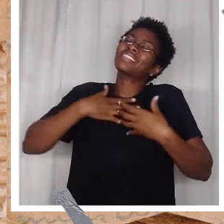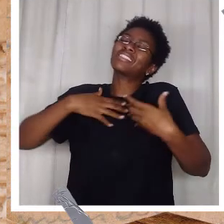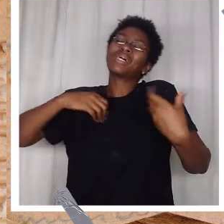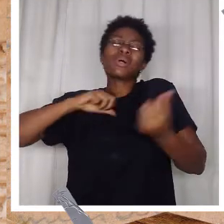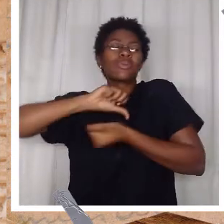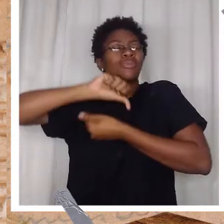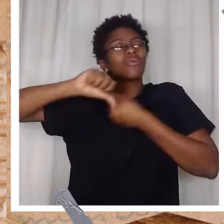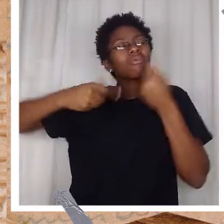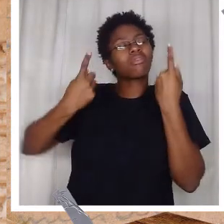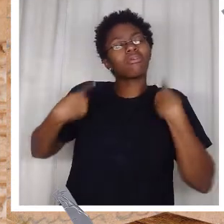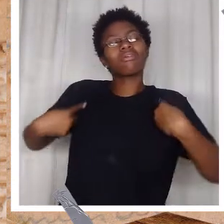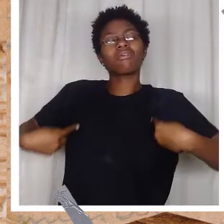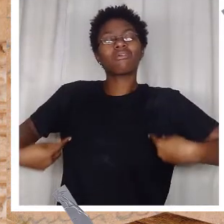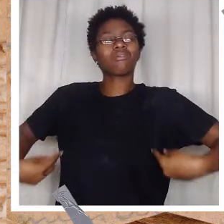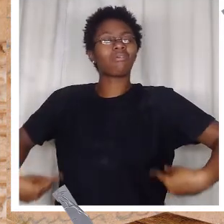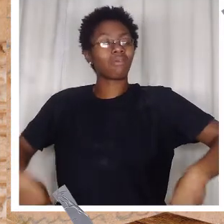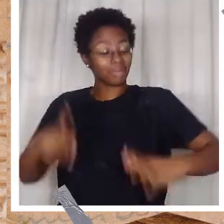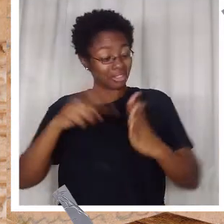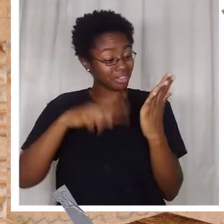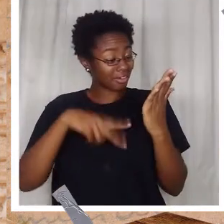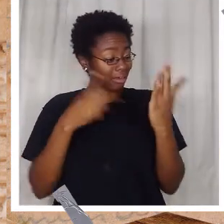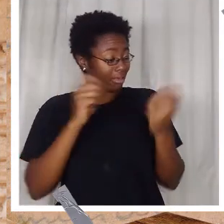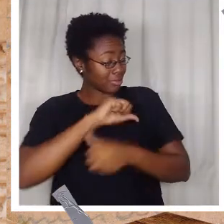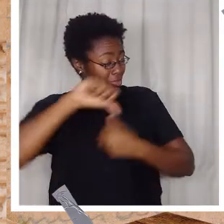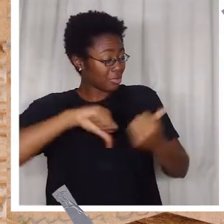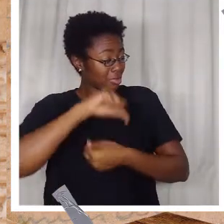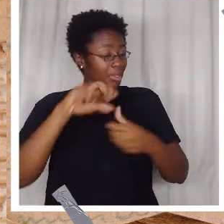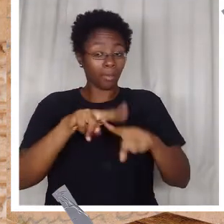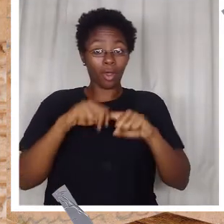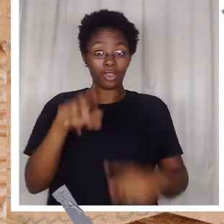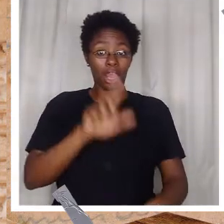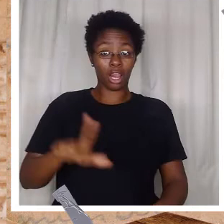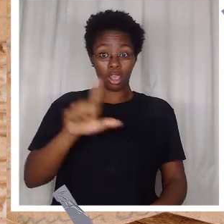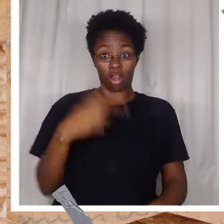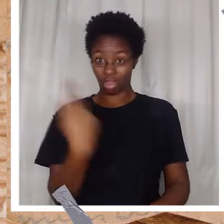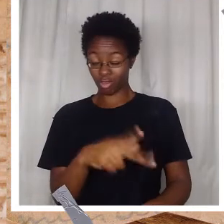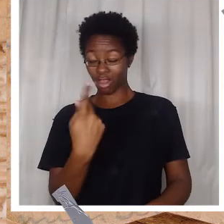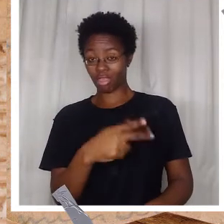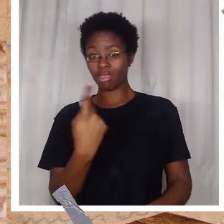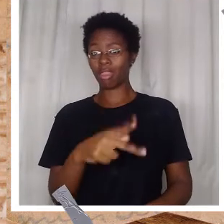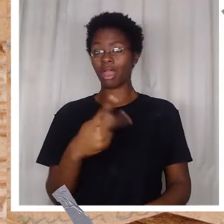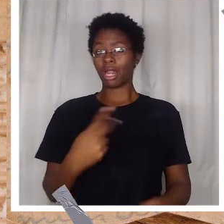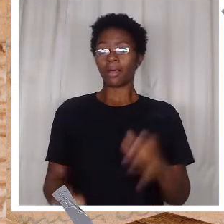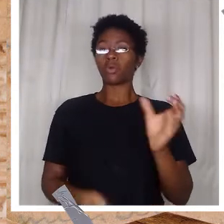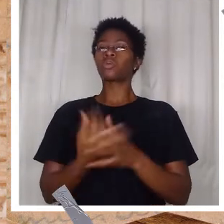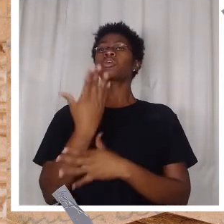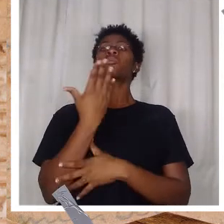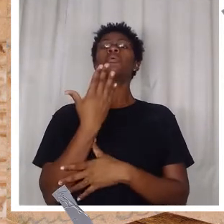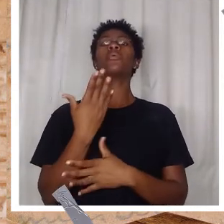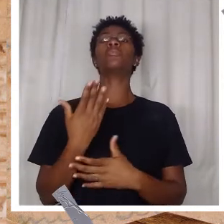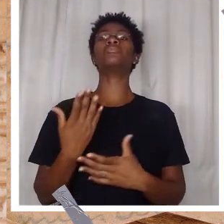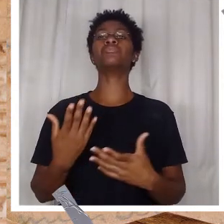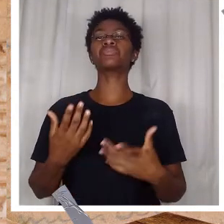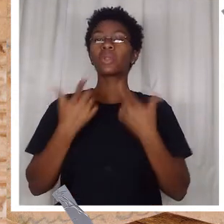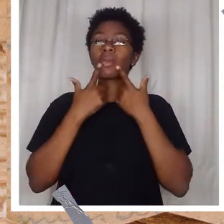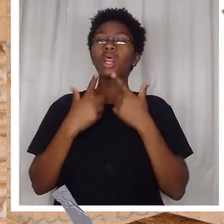seu corpo lendo ela. Sim. É porque ela tem uma literatura... Ela criou uma linguagem